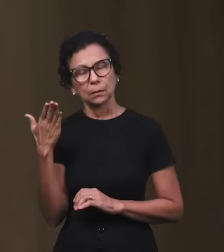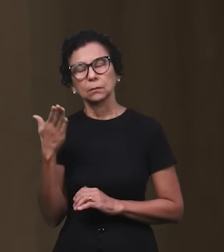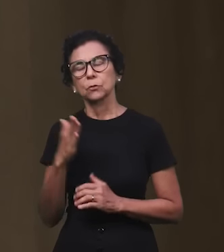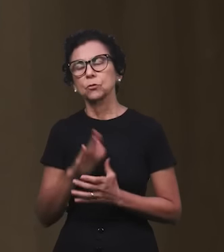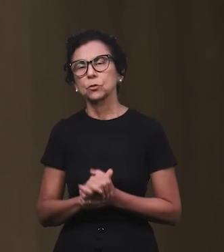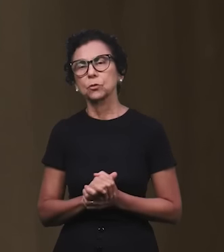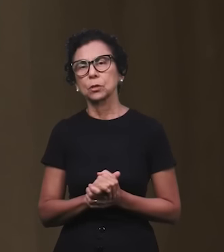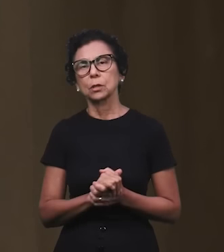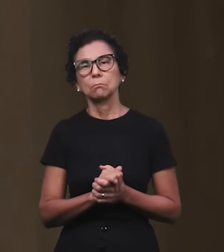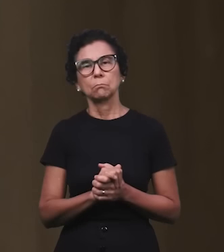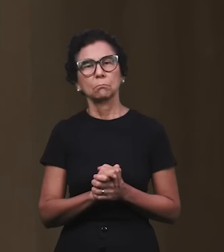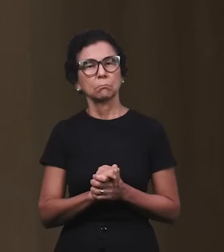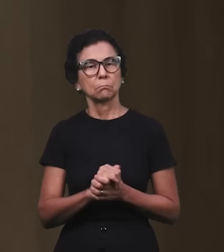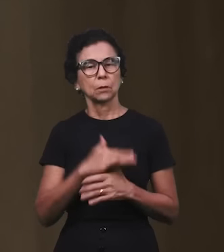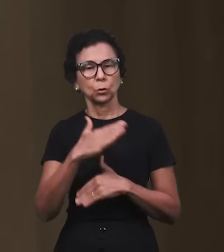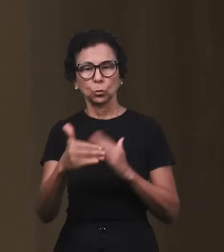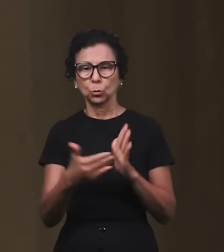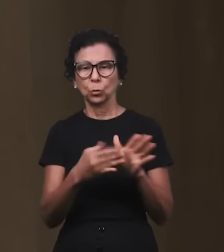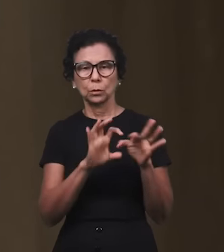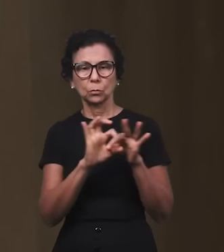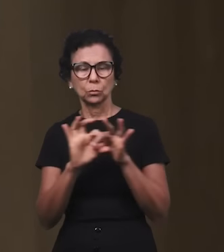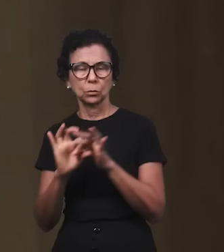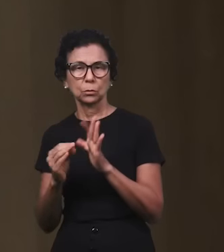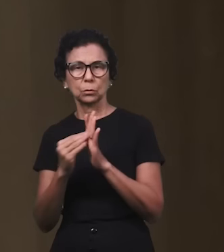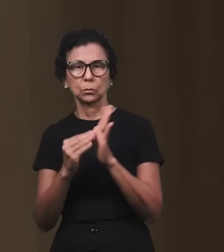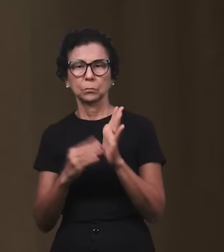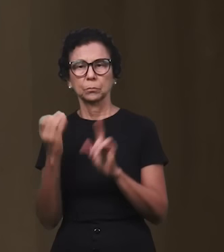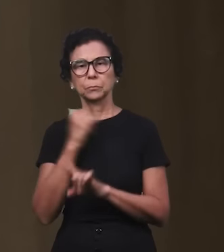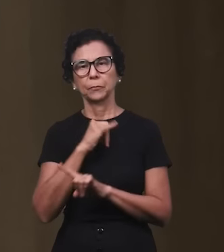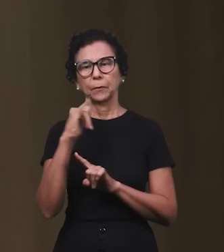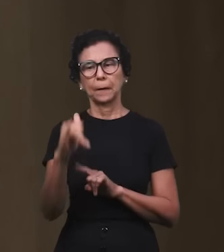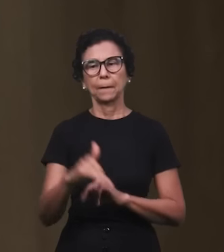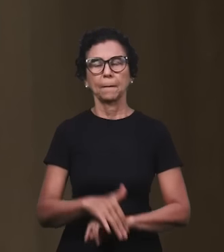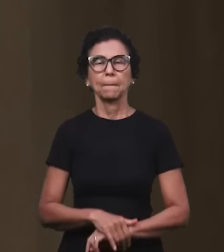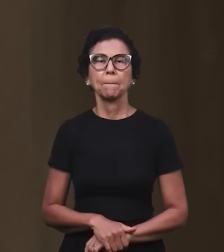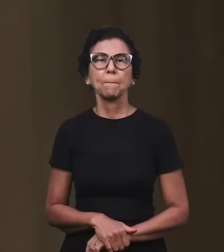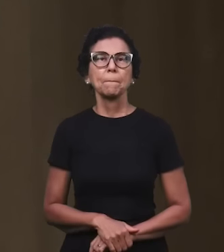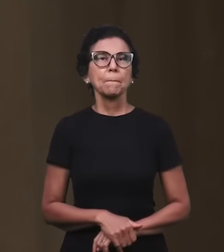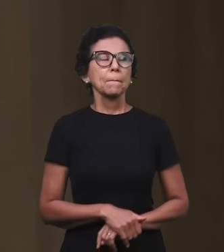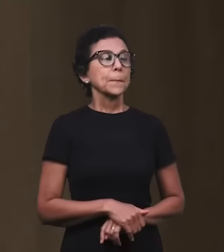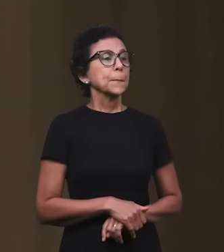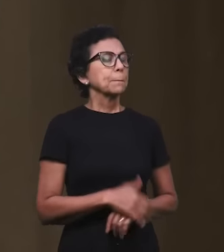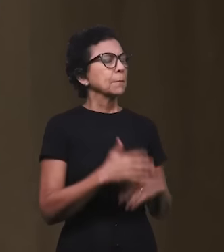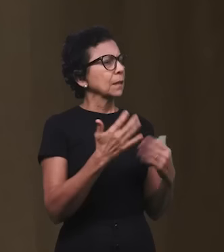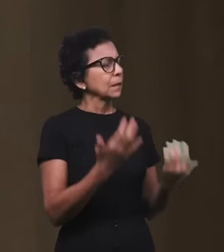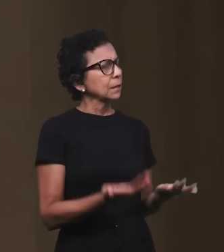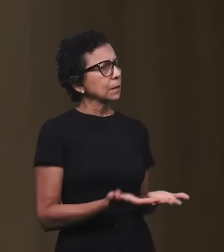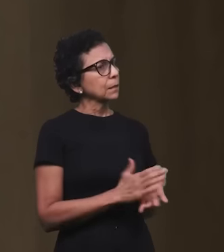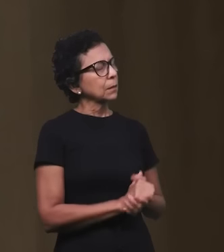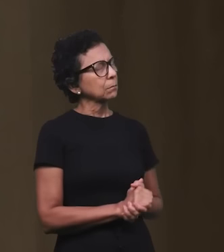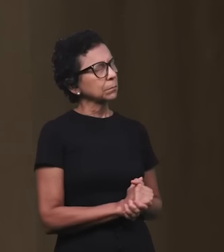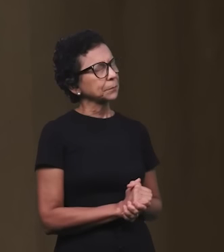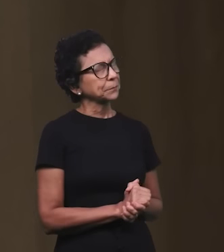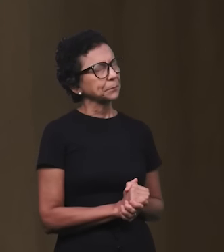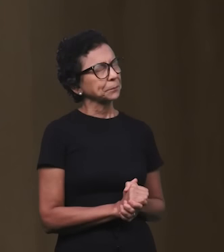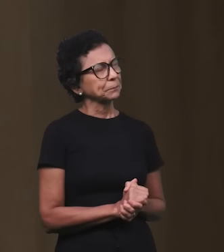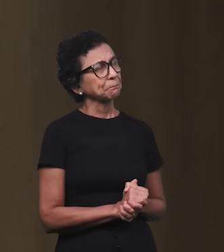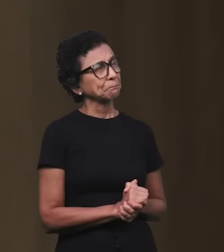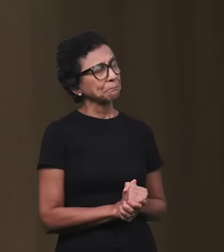o conjunto. A Bíblia é um conteúdo profético. Então, pastor Alexandre, em todos esses